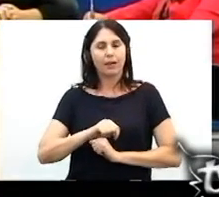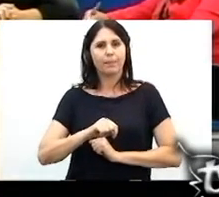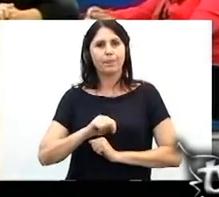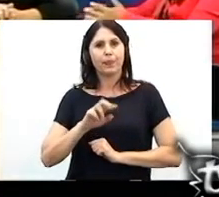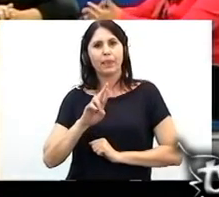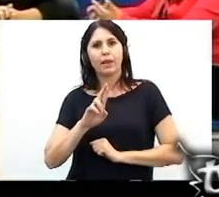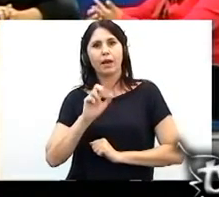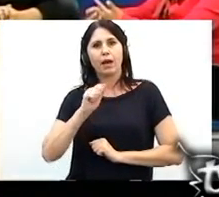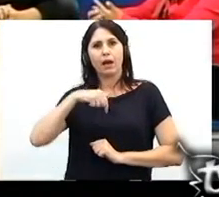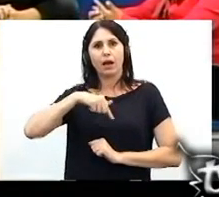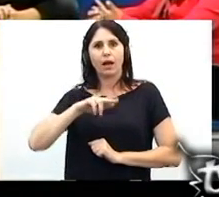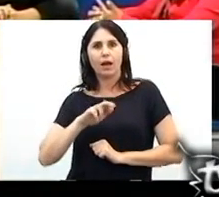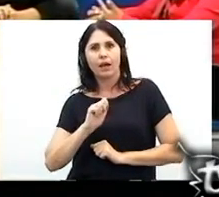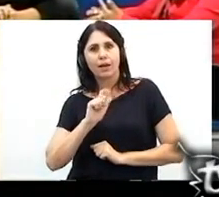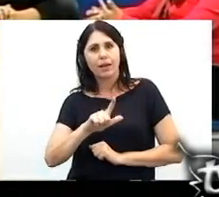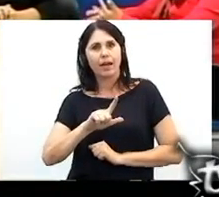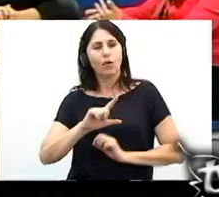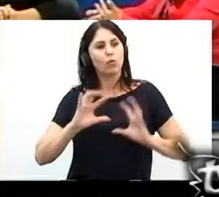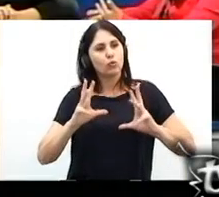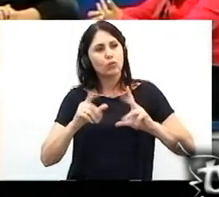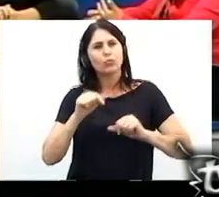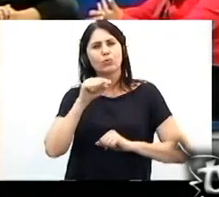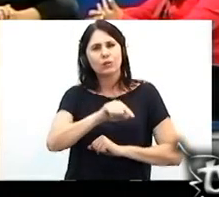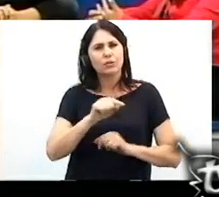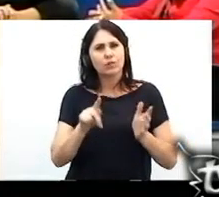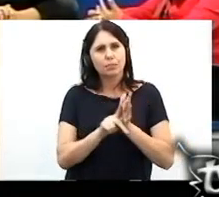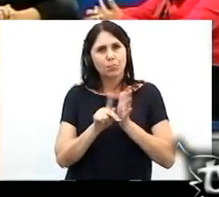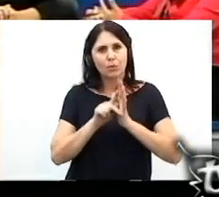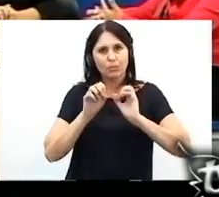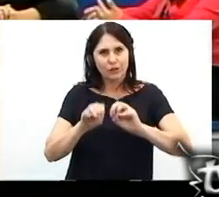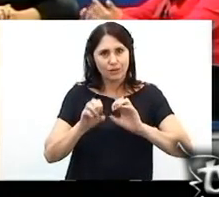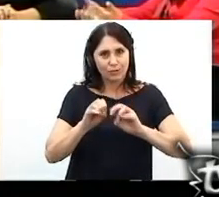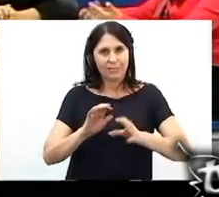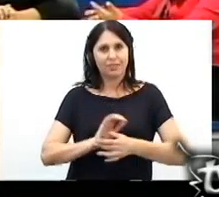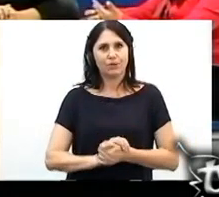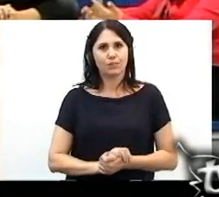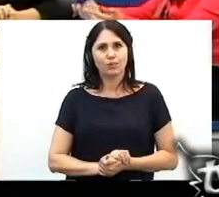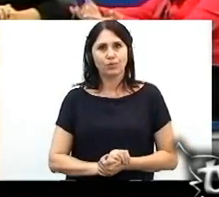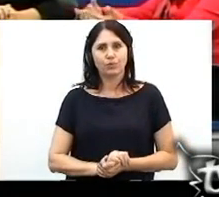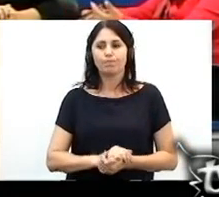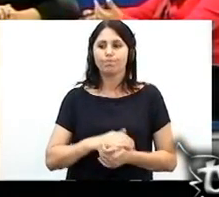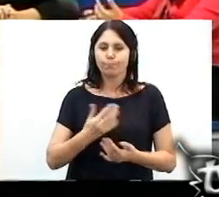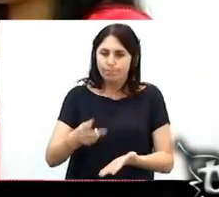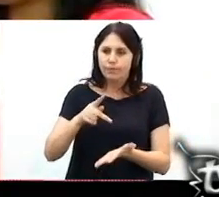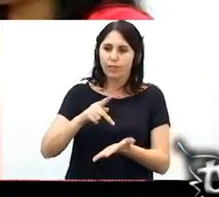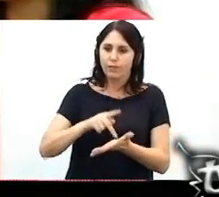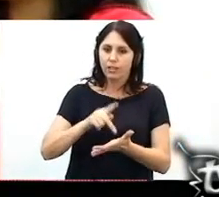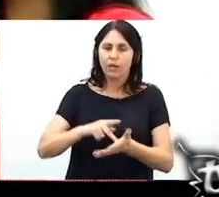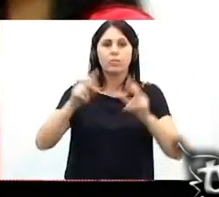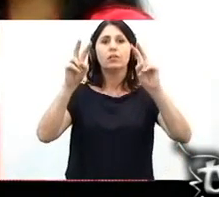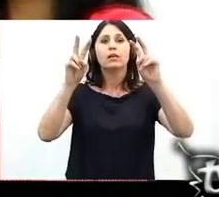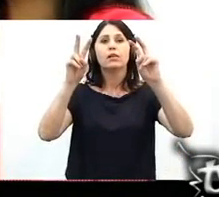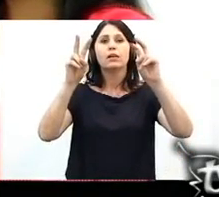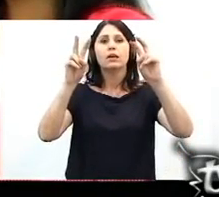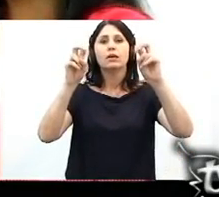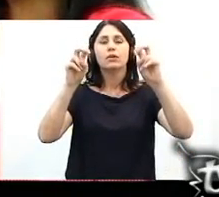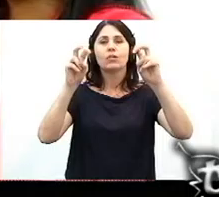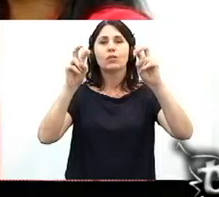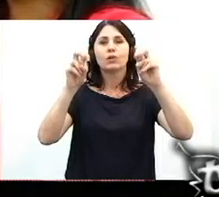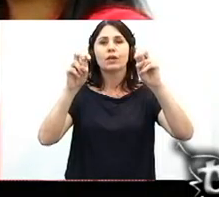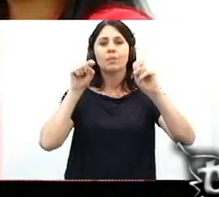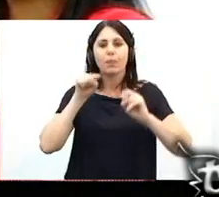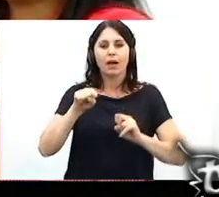opinião. Certo. E a gente fala que todas essas questões perpassam pela educação para o trânsito, não é,